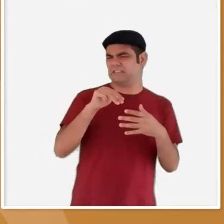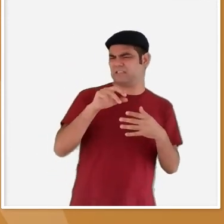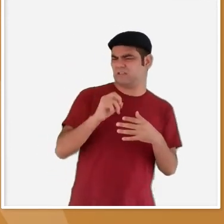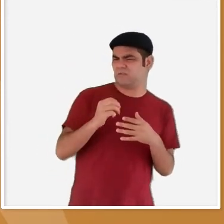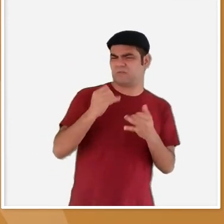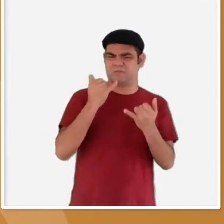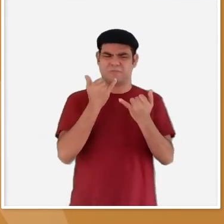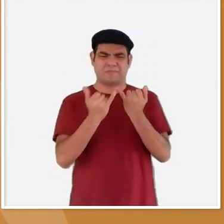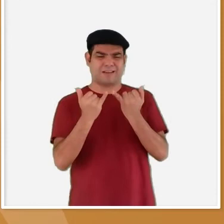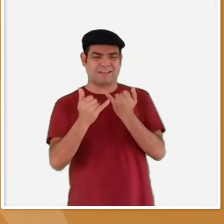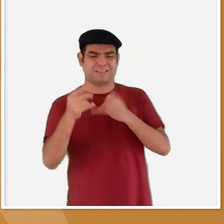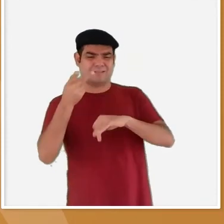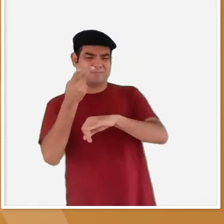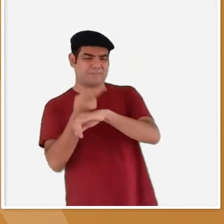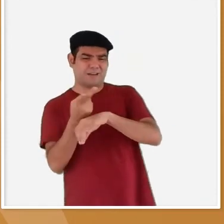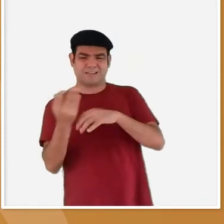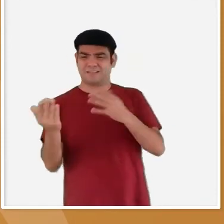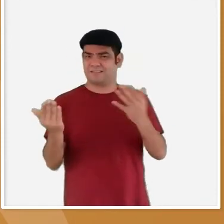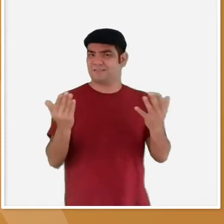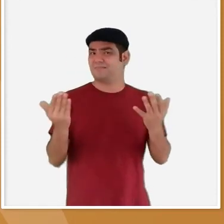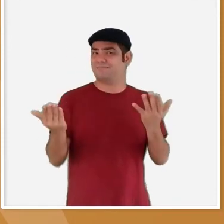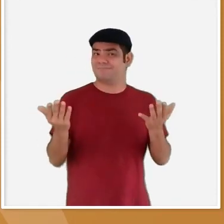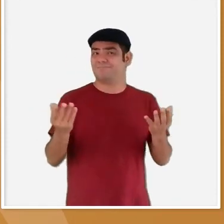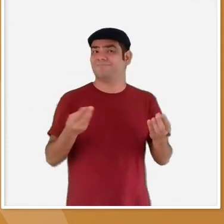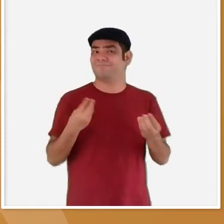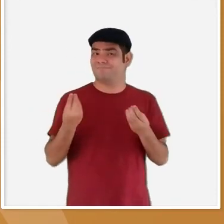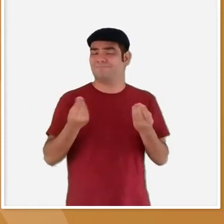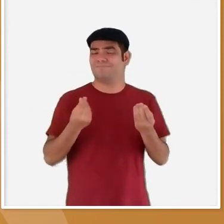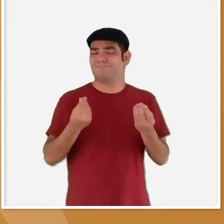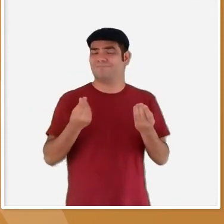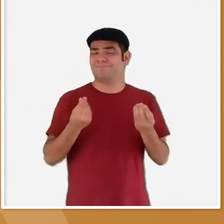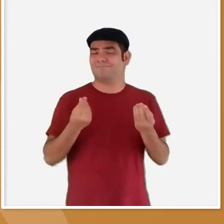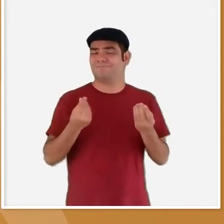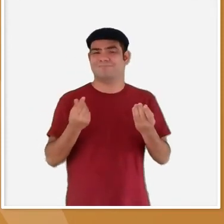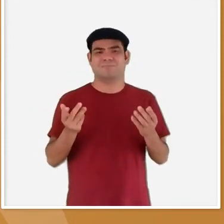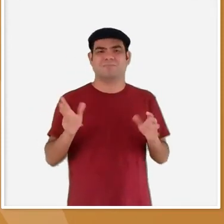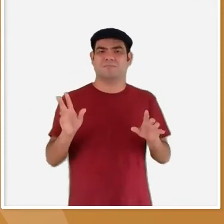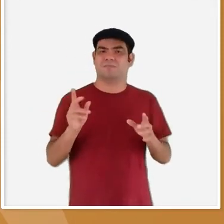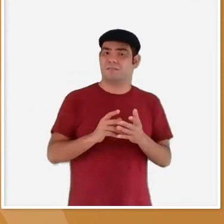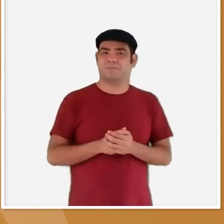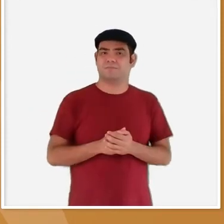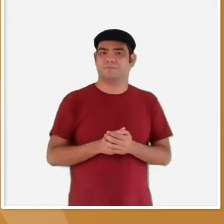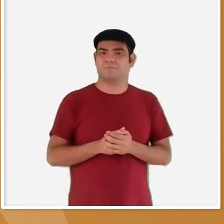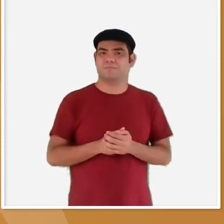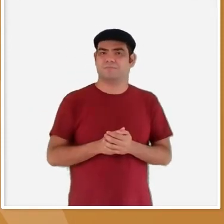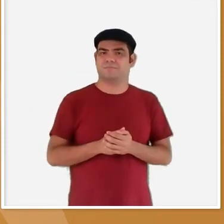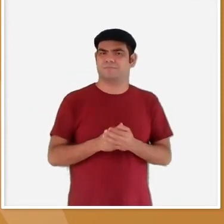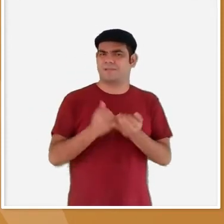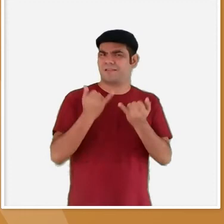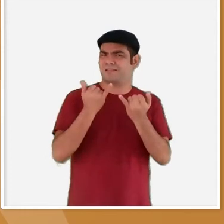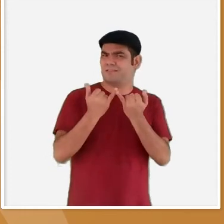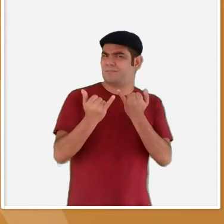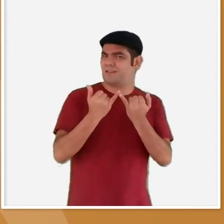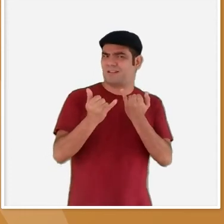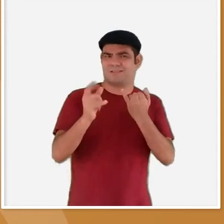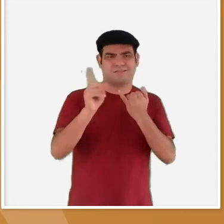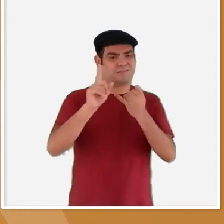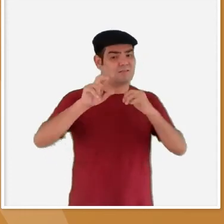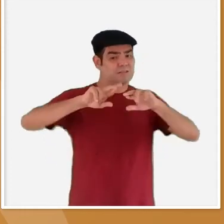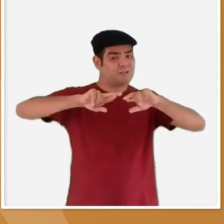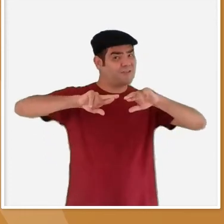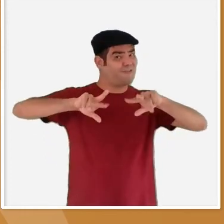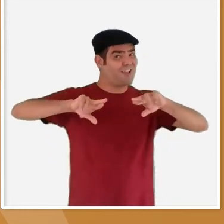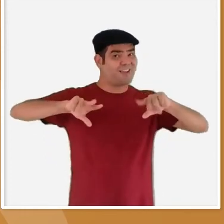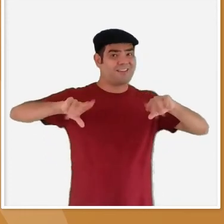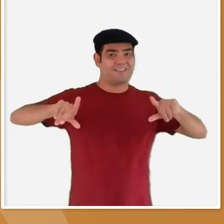estão beneficiados, né? Na verdade, eles não têm nada de semelhante, eles são bem diferentes, principalmente quando eles são encontrados aí